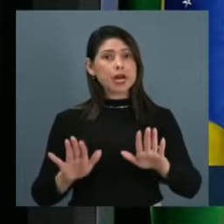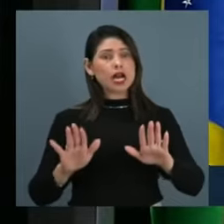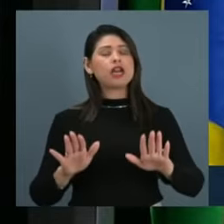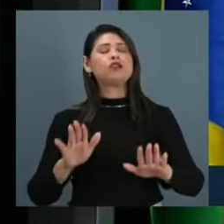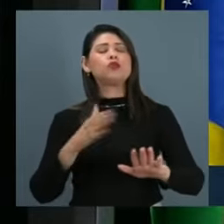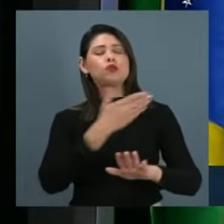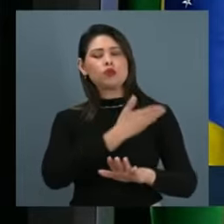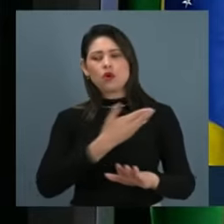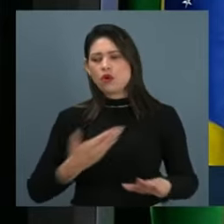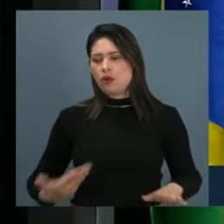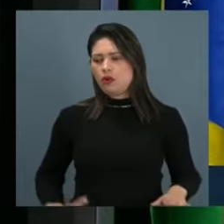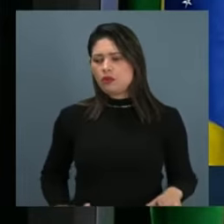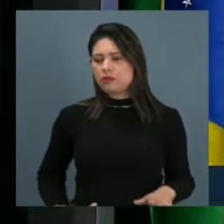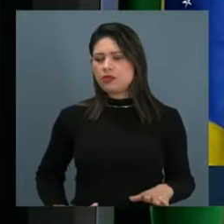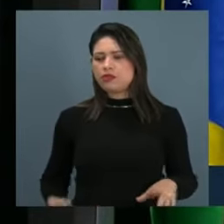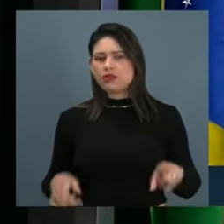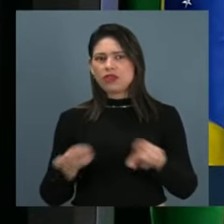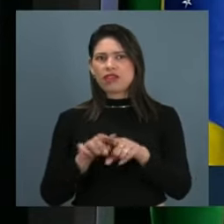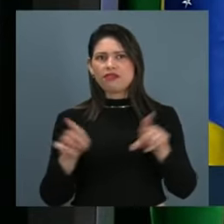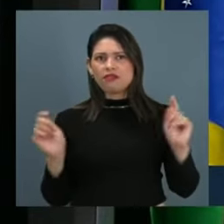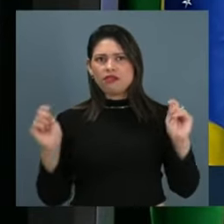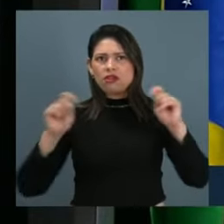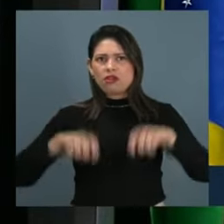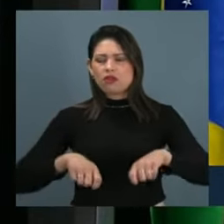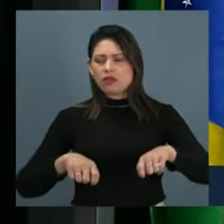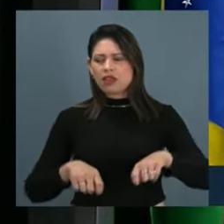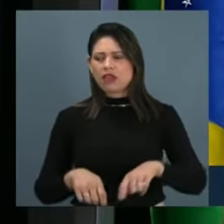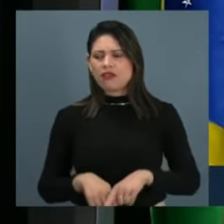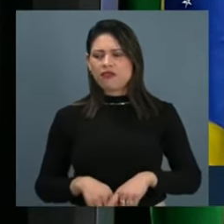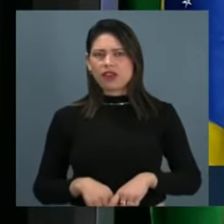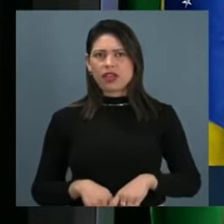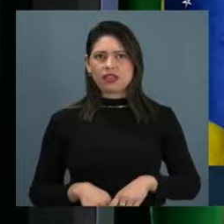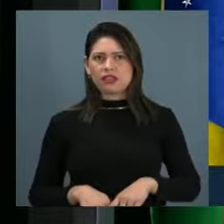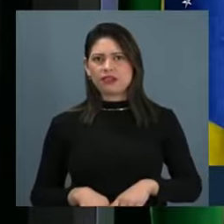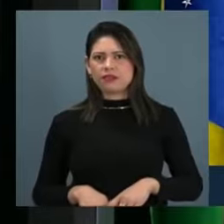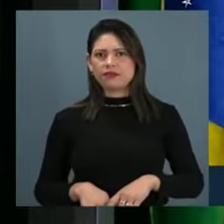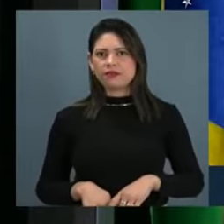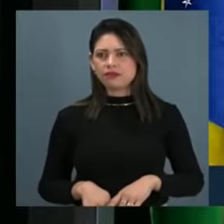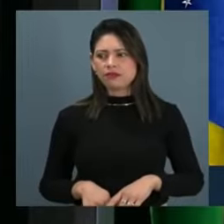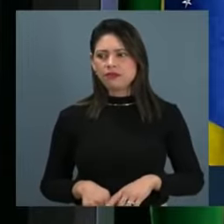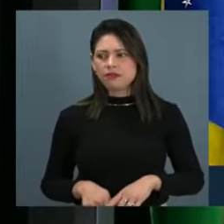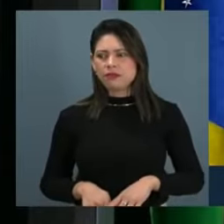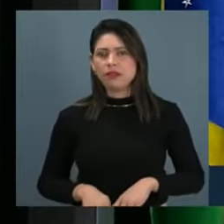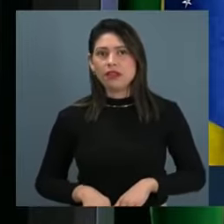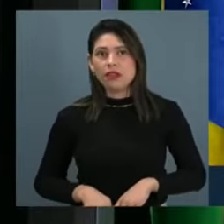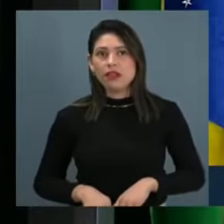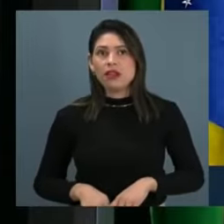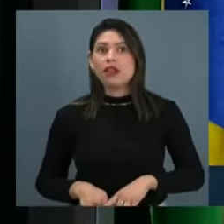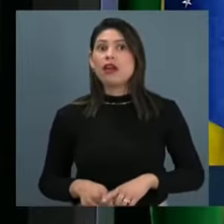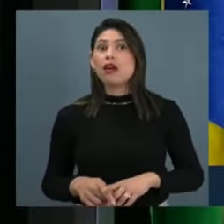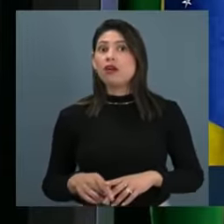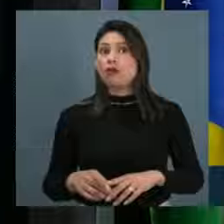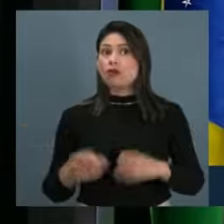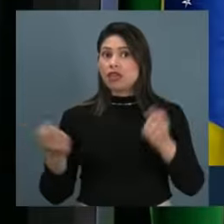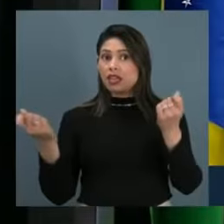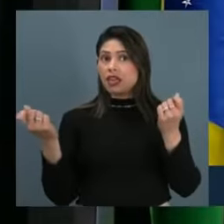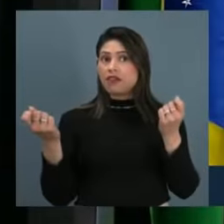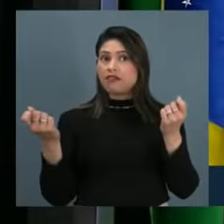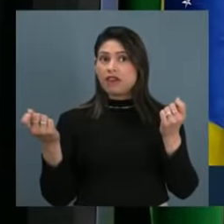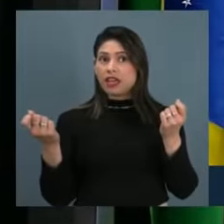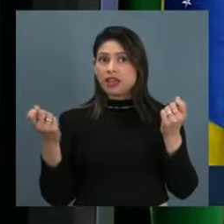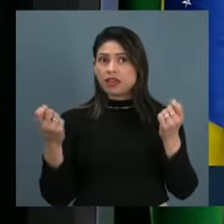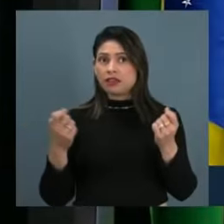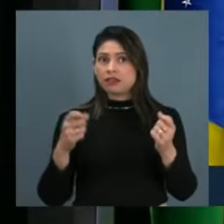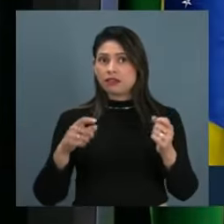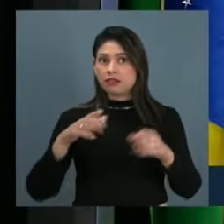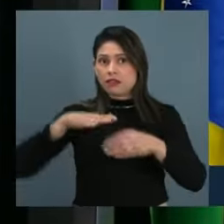colocar, junto com alguns ministros do STF, o Brasil nessa vala, inclusive de violador contumaz de direitos humanos, como